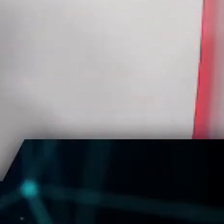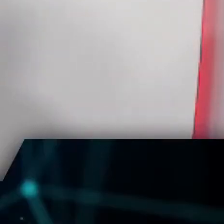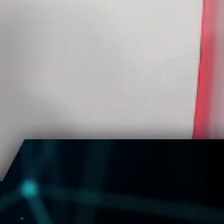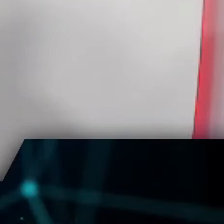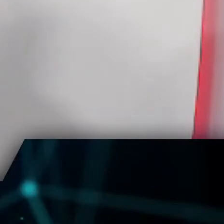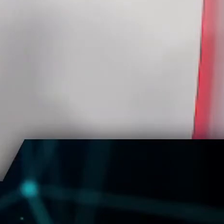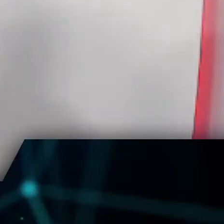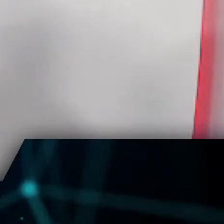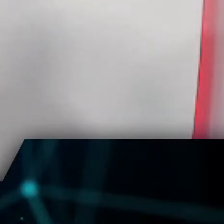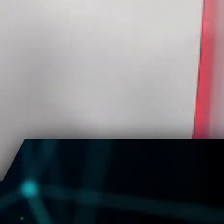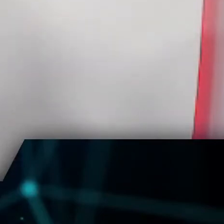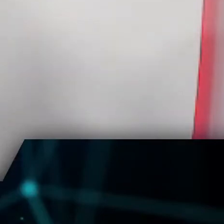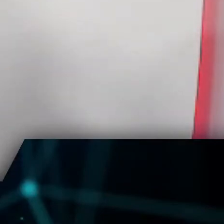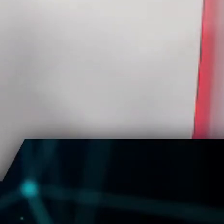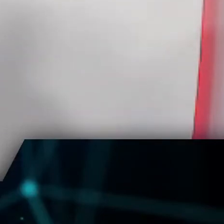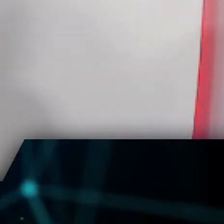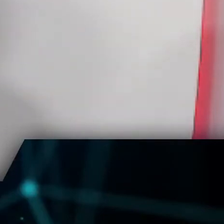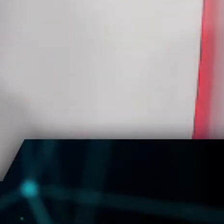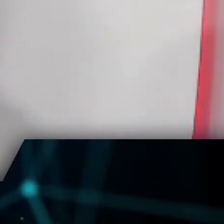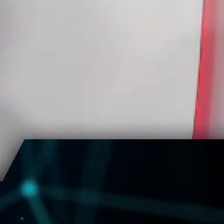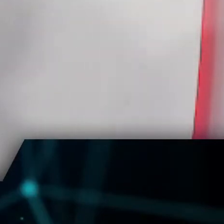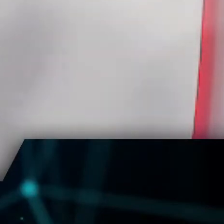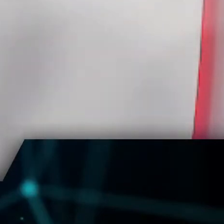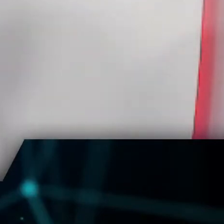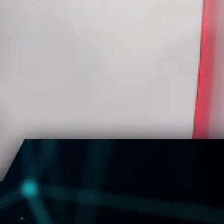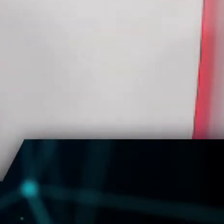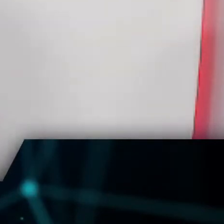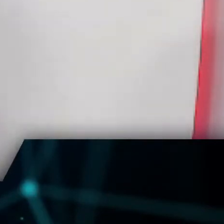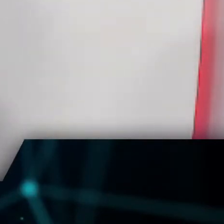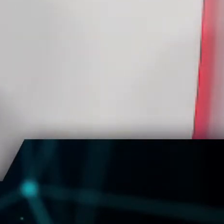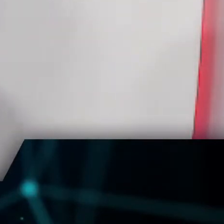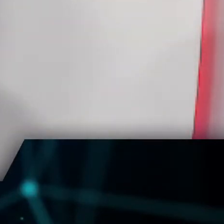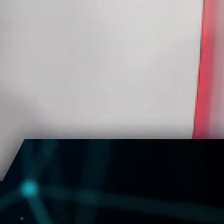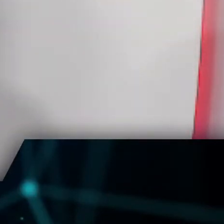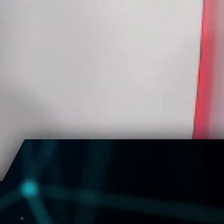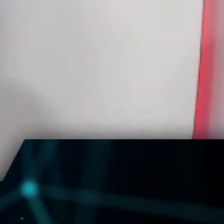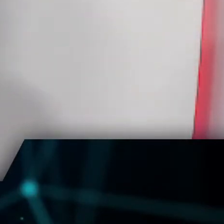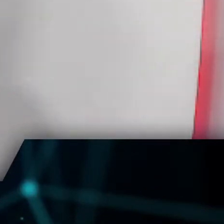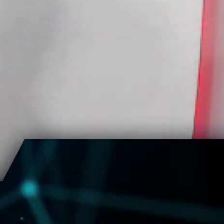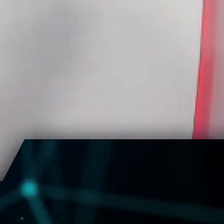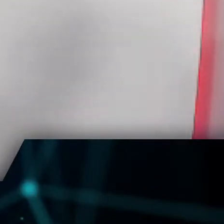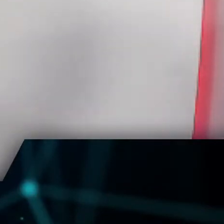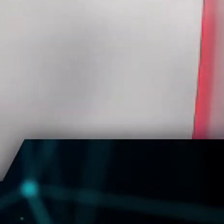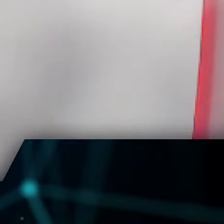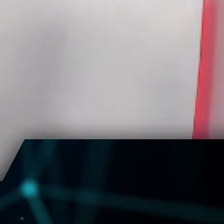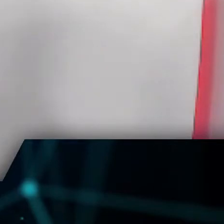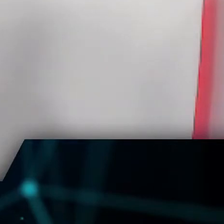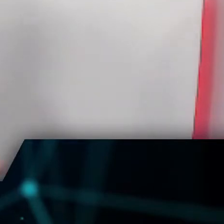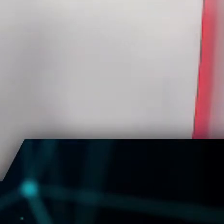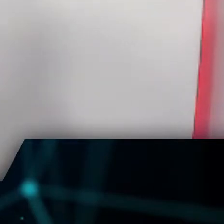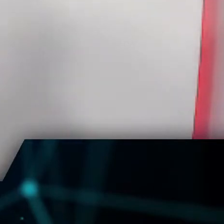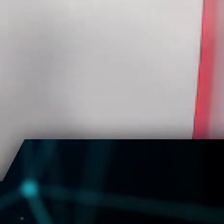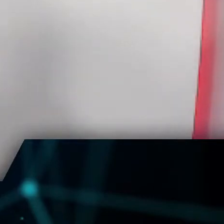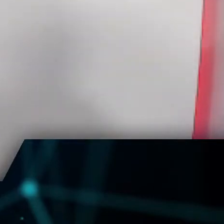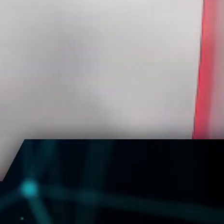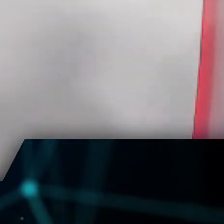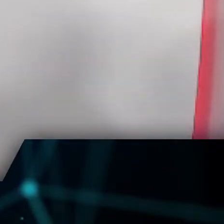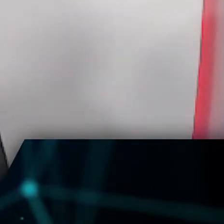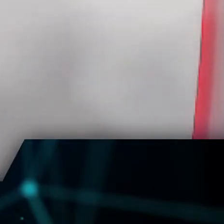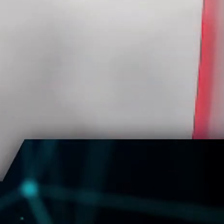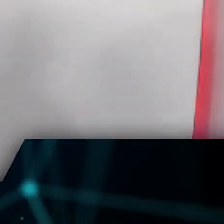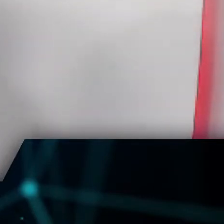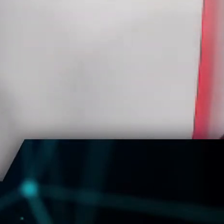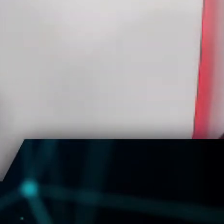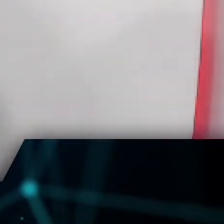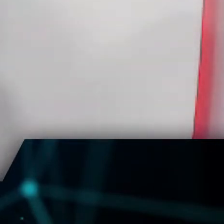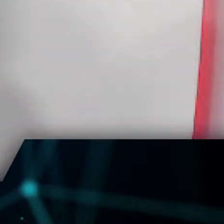Vamos lá. Veja só, primeiramente o que eu queria dizer, claro, evidentemente eu não posso responder pelo meu adversário, né? Logicamente,